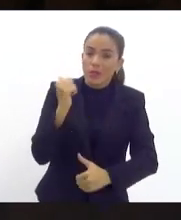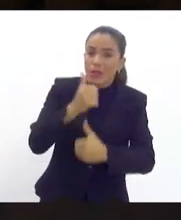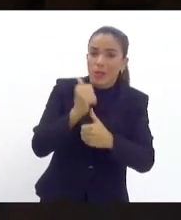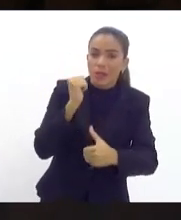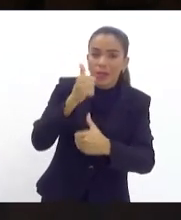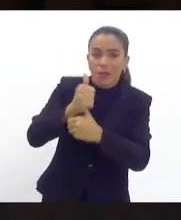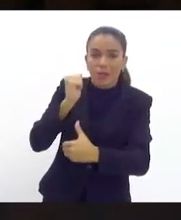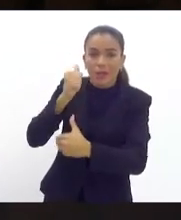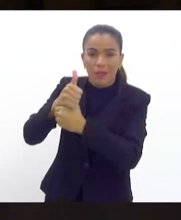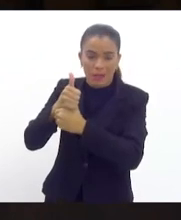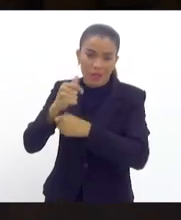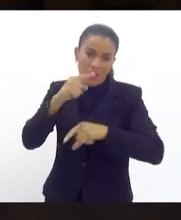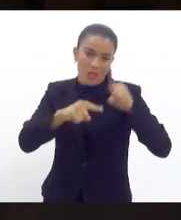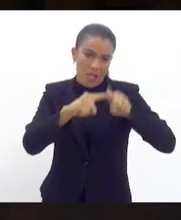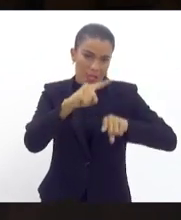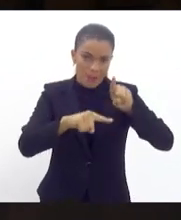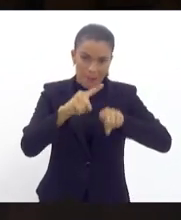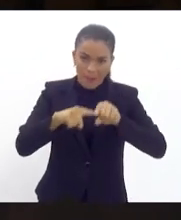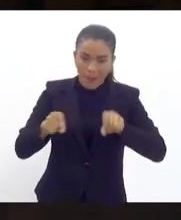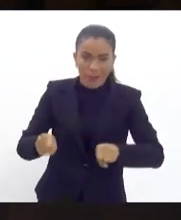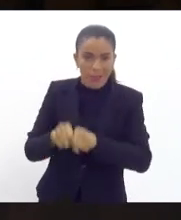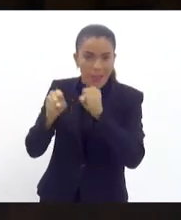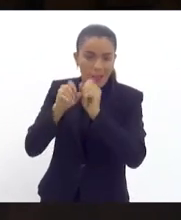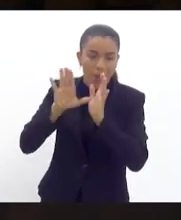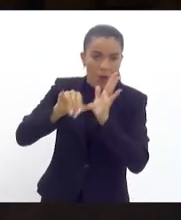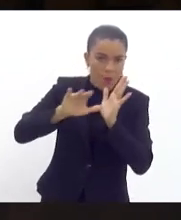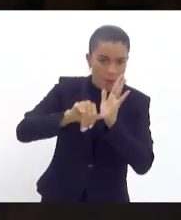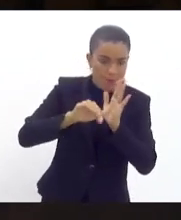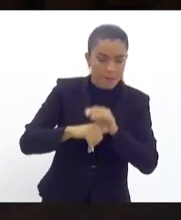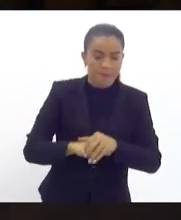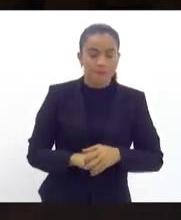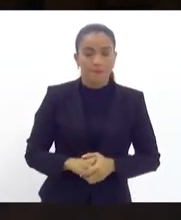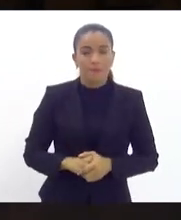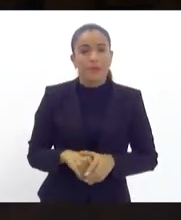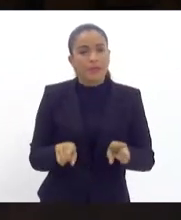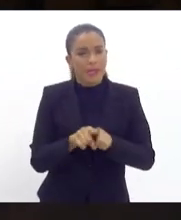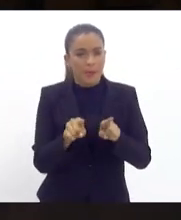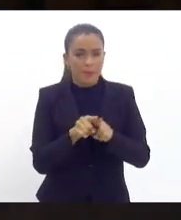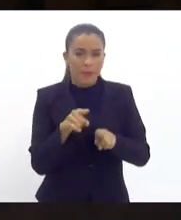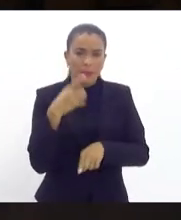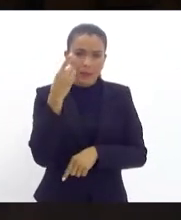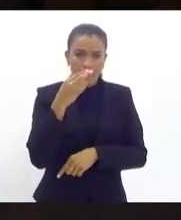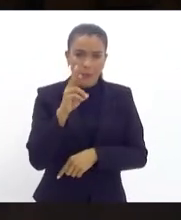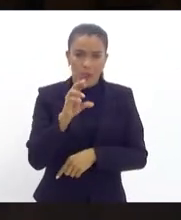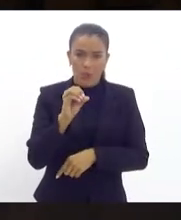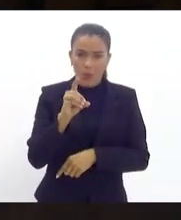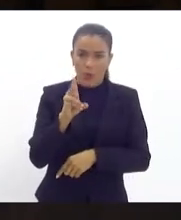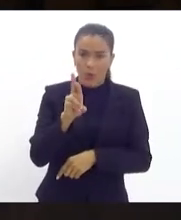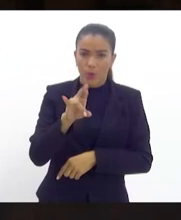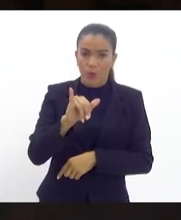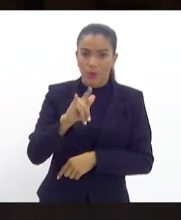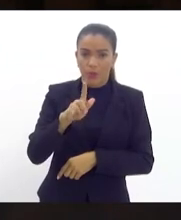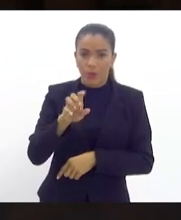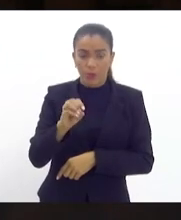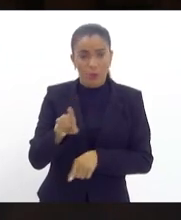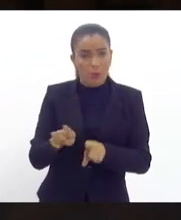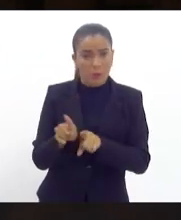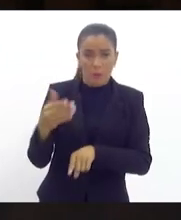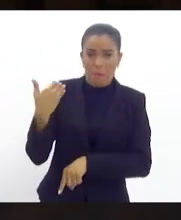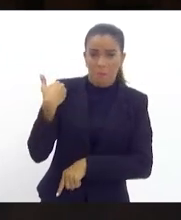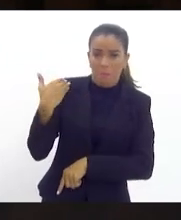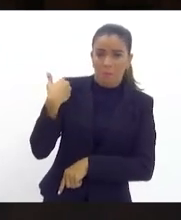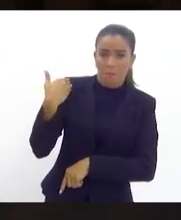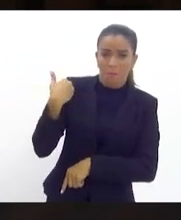todos esses esses equipamentos que são furtados e também Deputado Rodrigo alguém eu também fui acionada